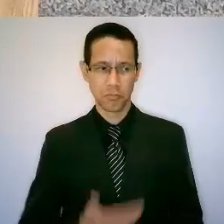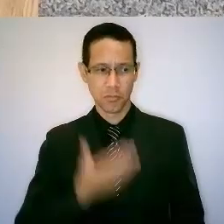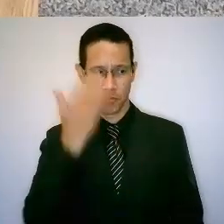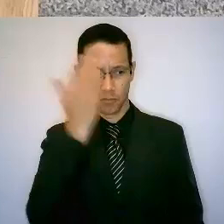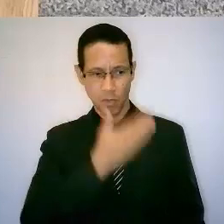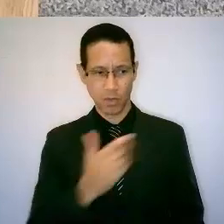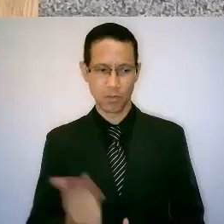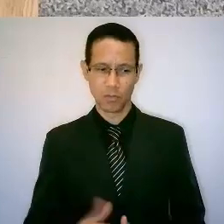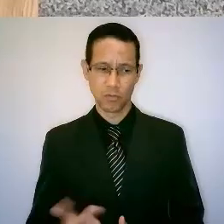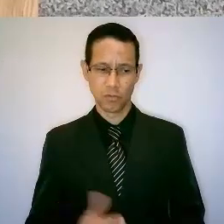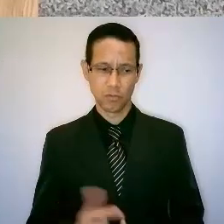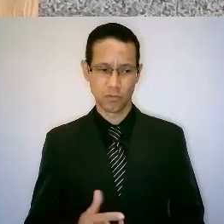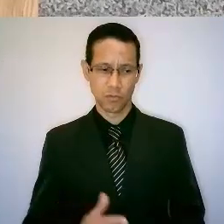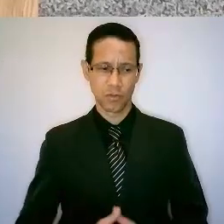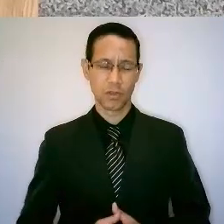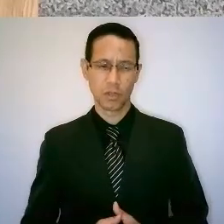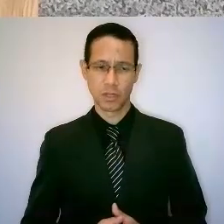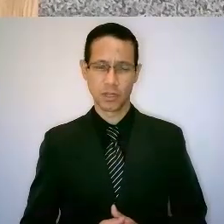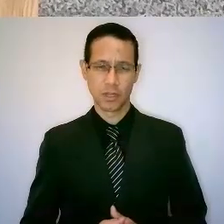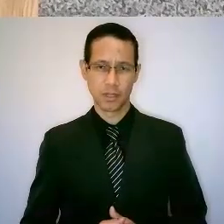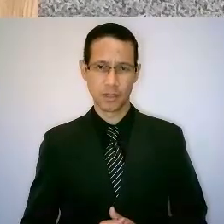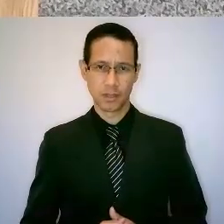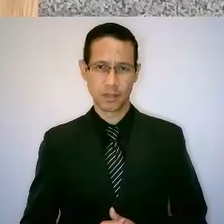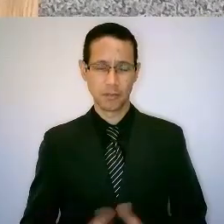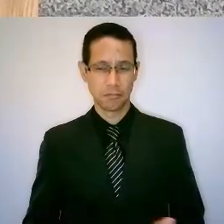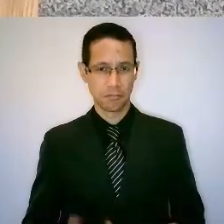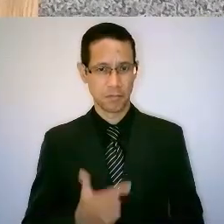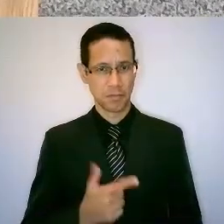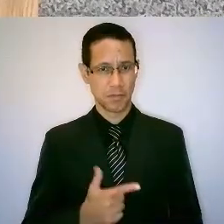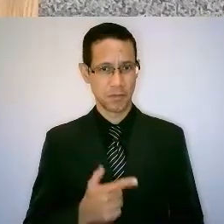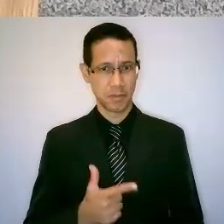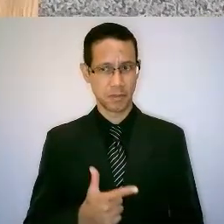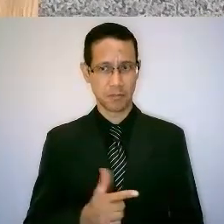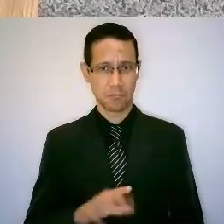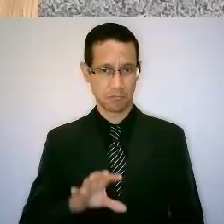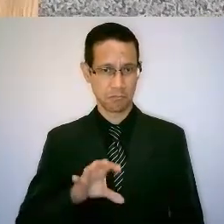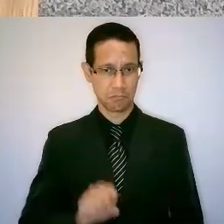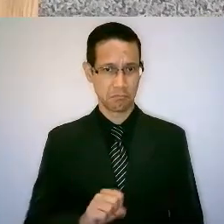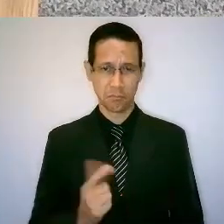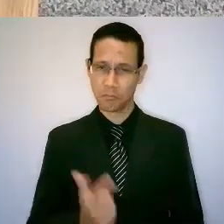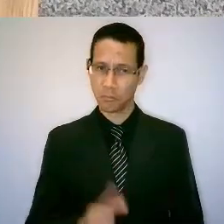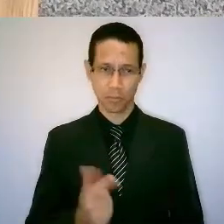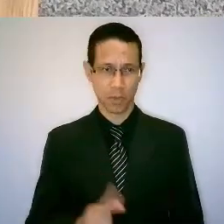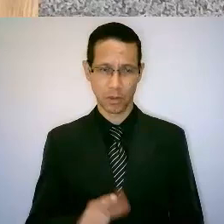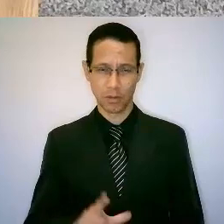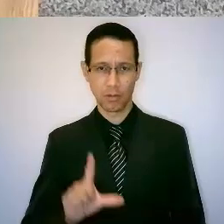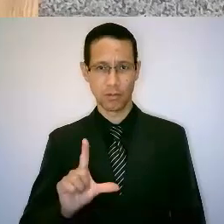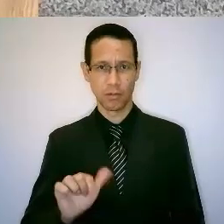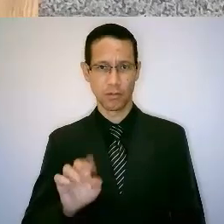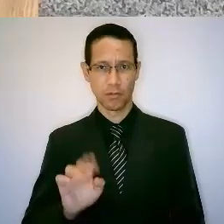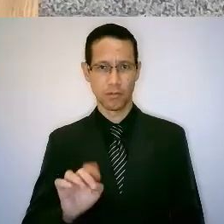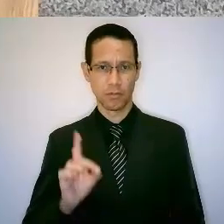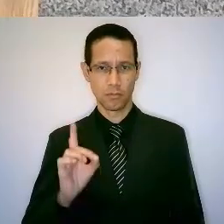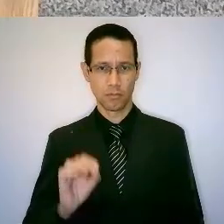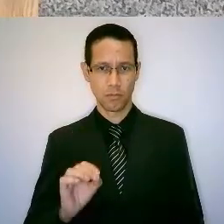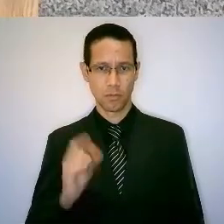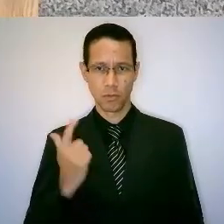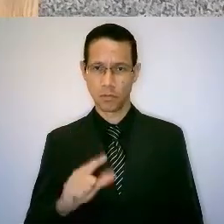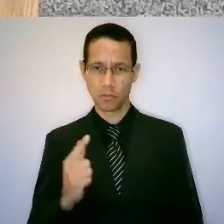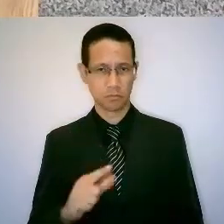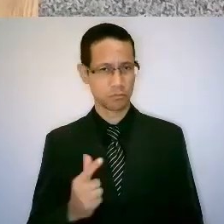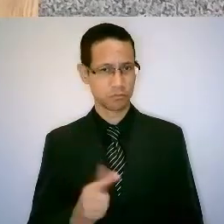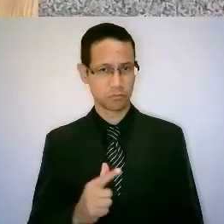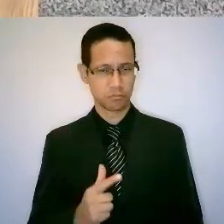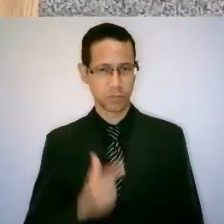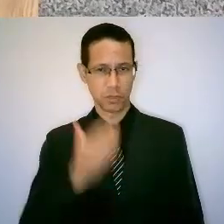sustente couve falha nesse dispositivo lembrando inclusive que a arma de fogo não foi aprendida não há um lado no processo um exame de eficiência balística que a